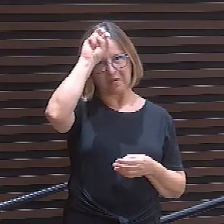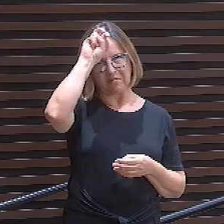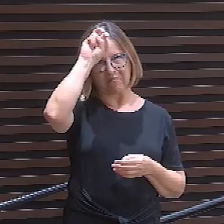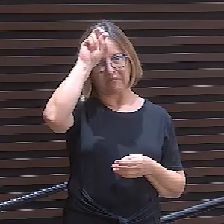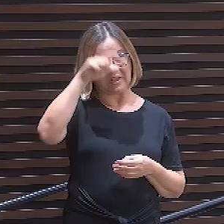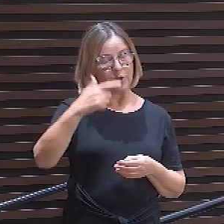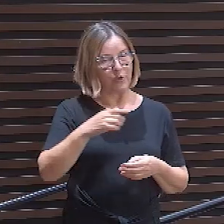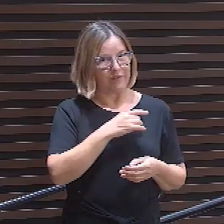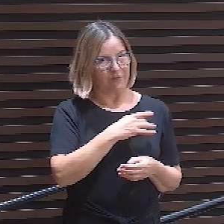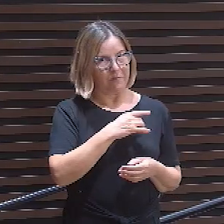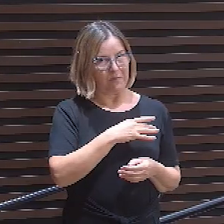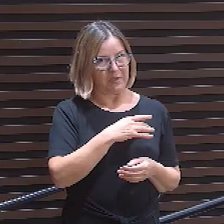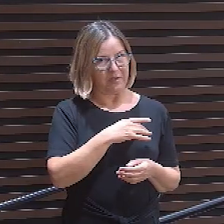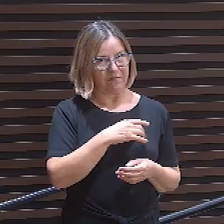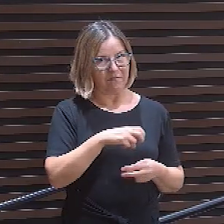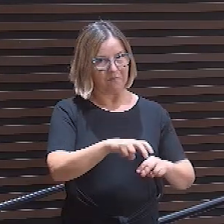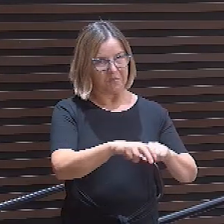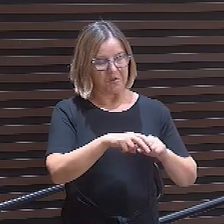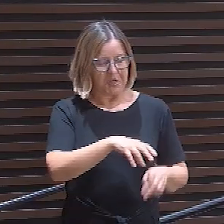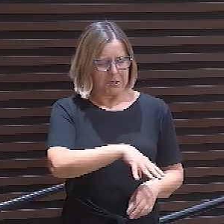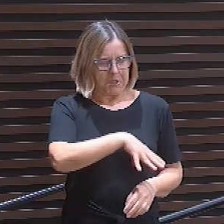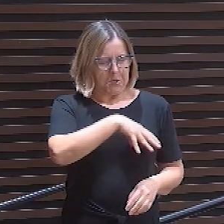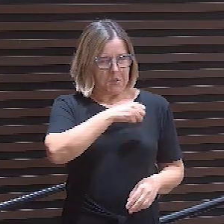com a cólera do rei,